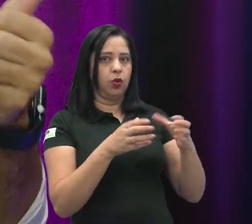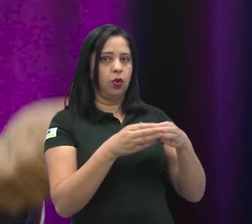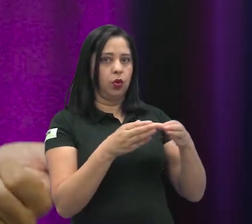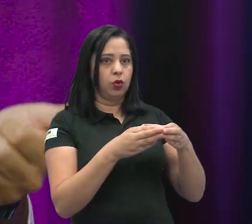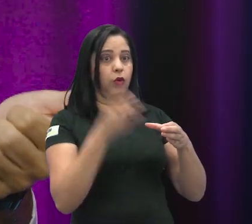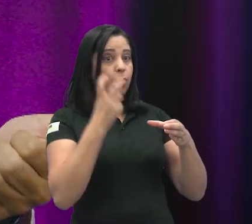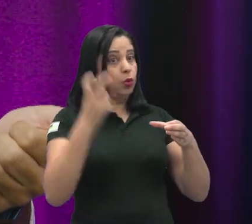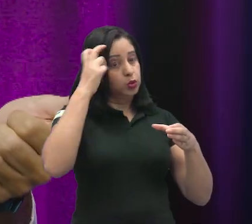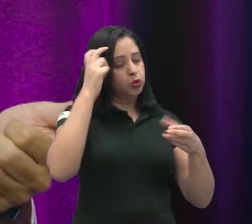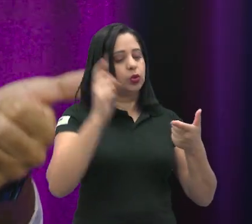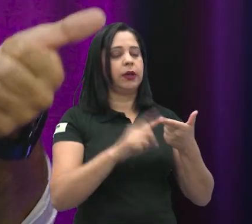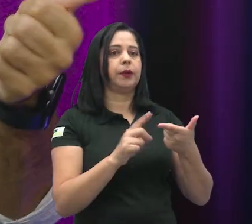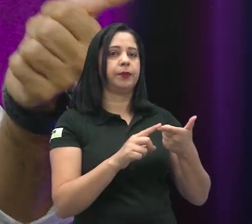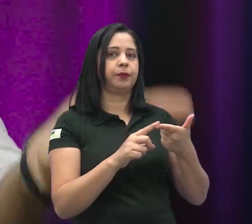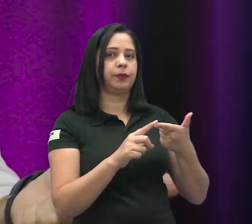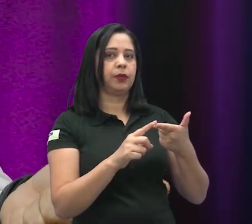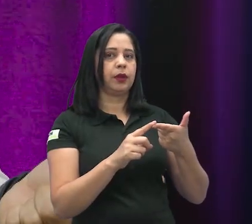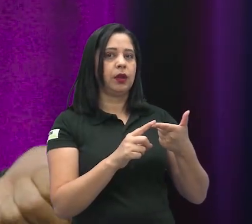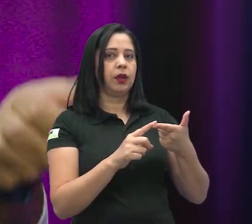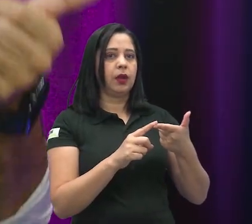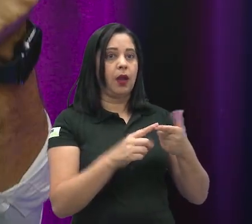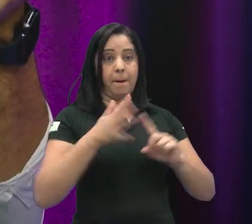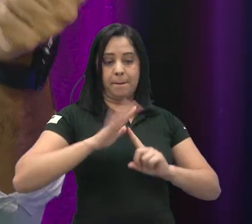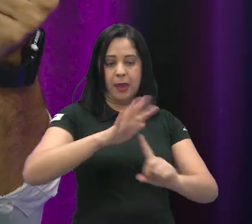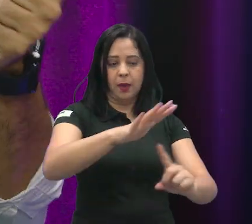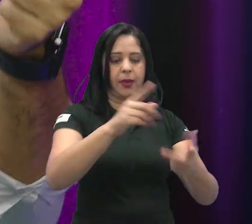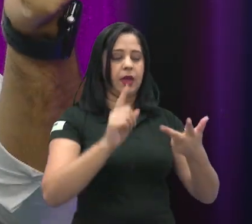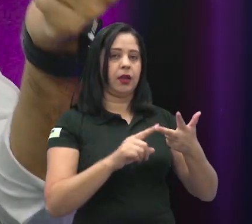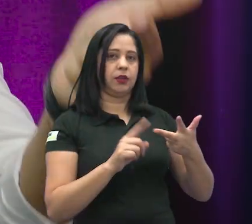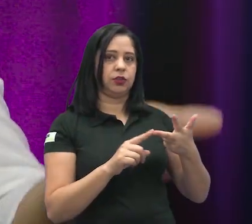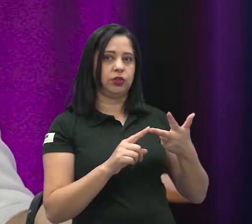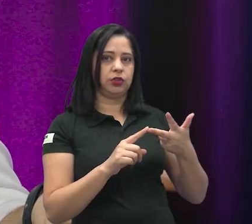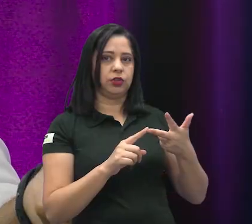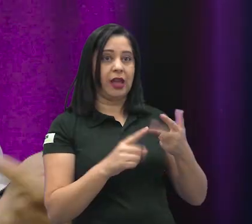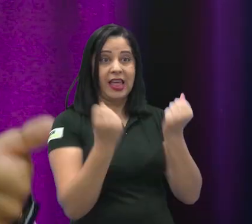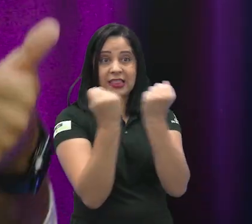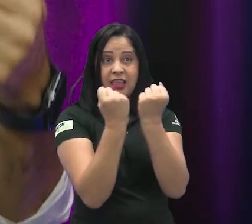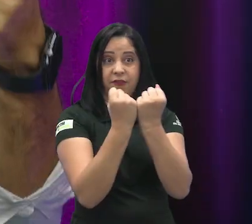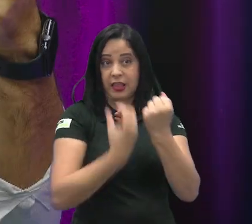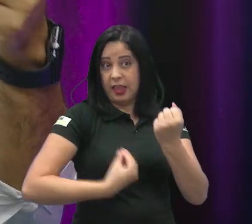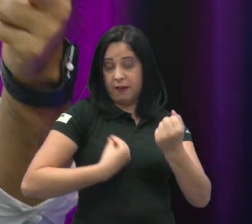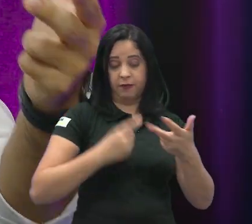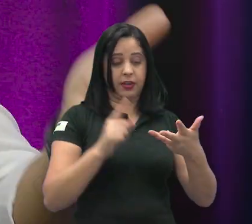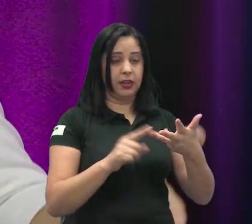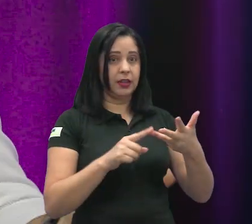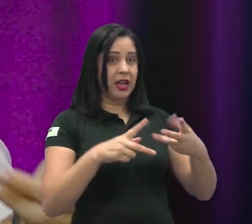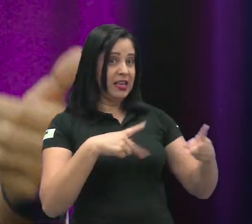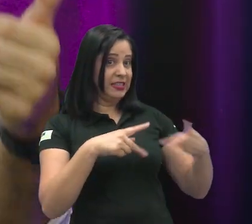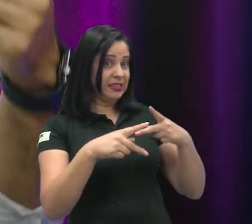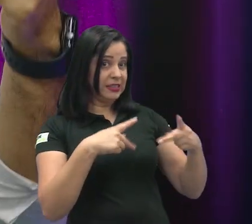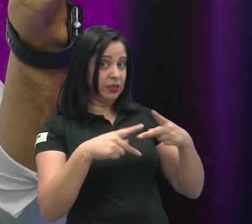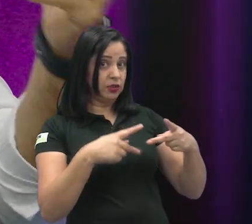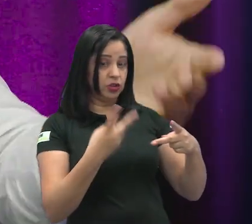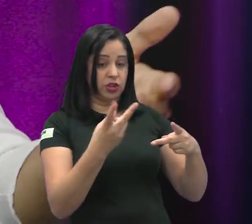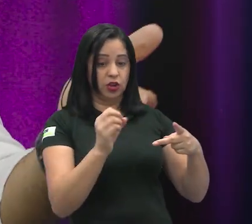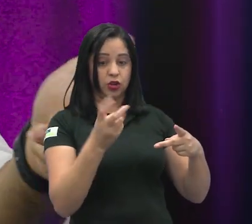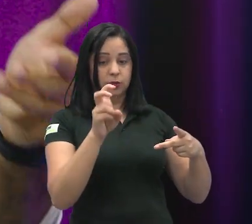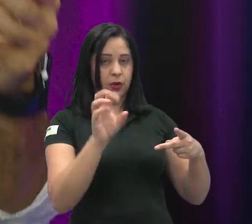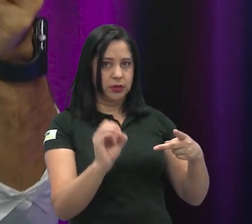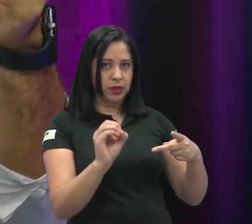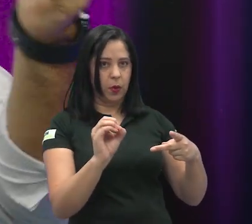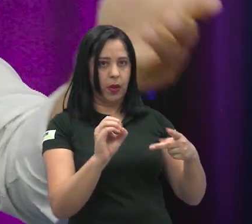A gente teve frente parlamentar para a cultura, a gente teve para o meio ambiente, a gente teve em defesa da vida, a gente teve São